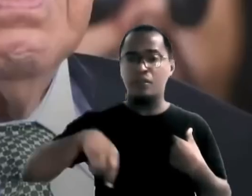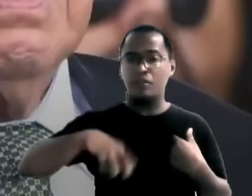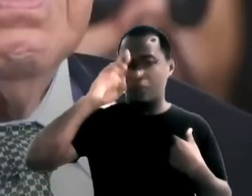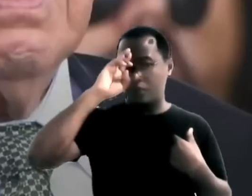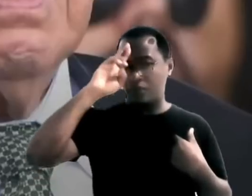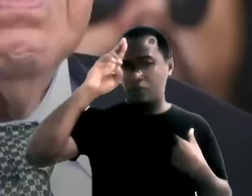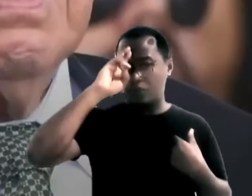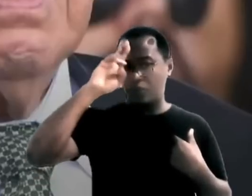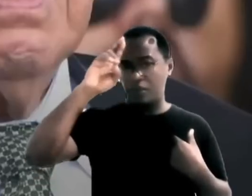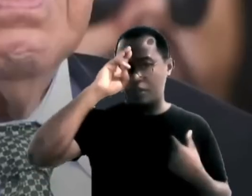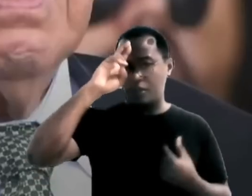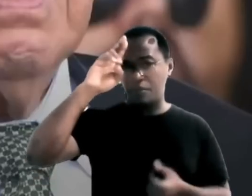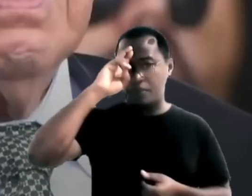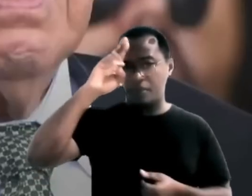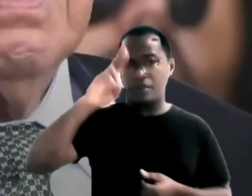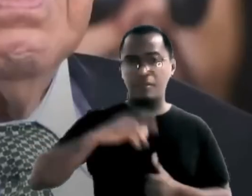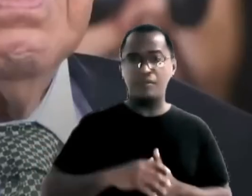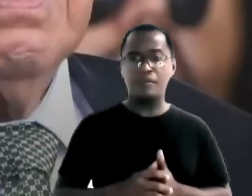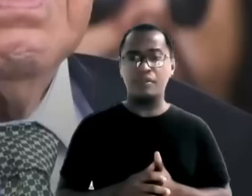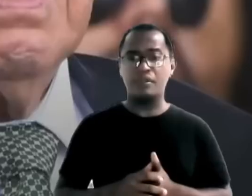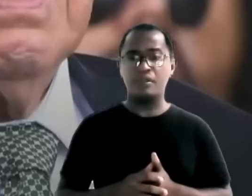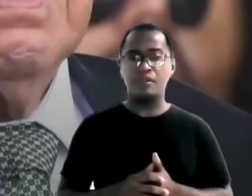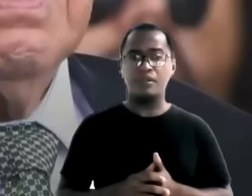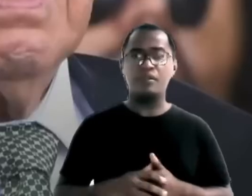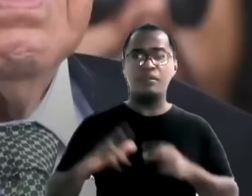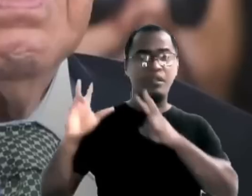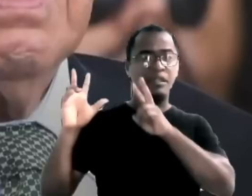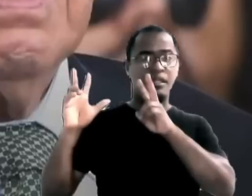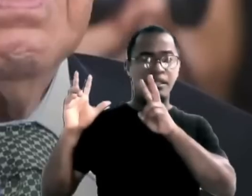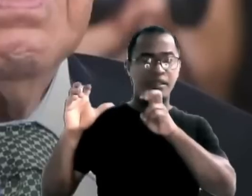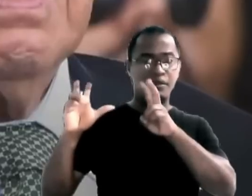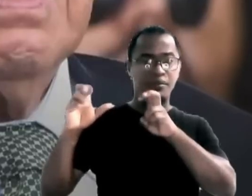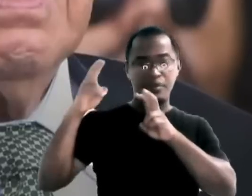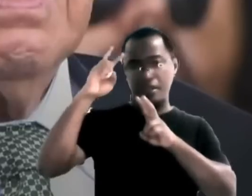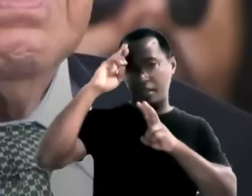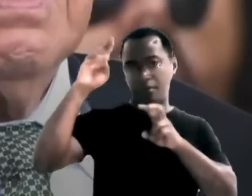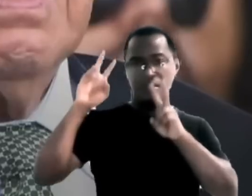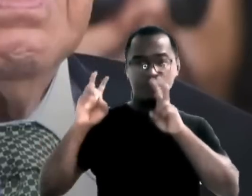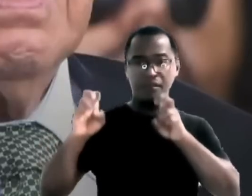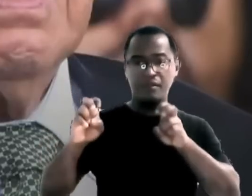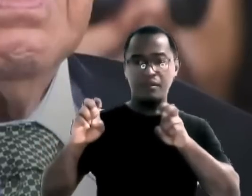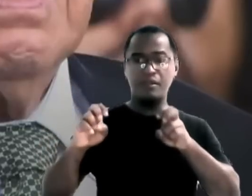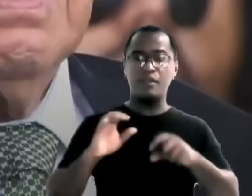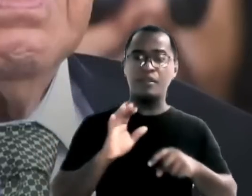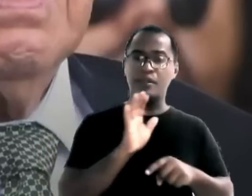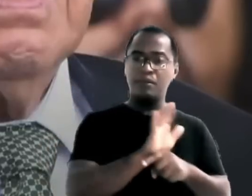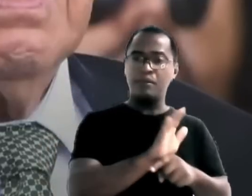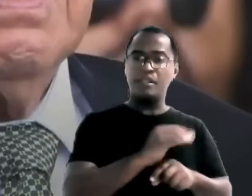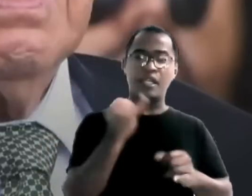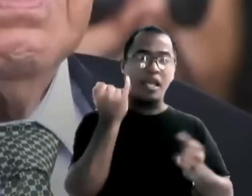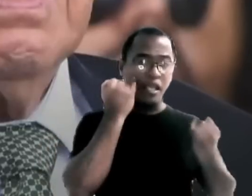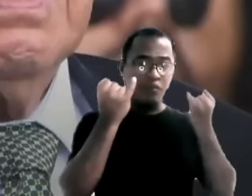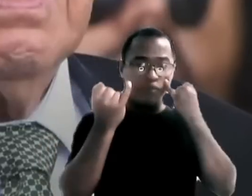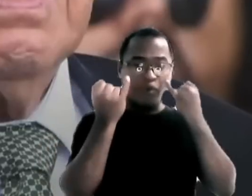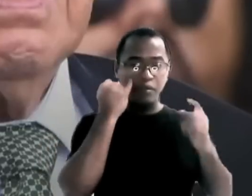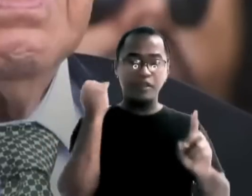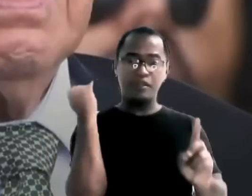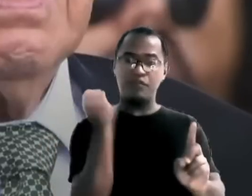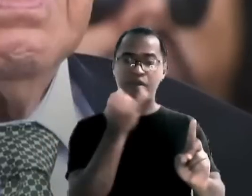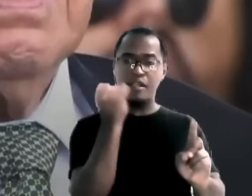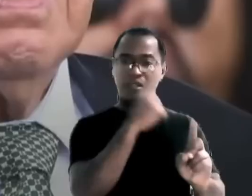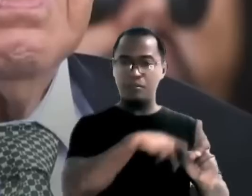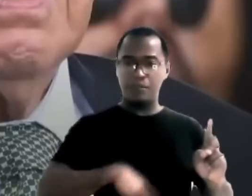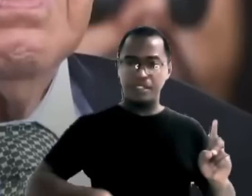responsável, entre aspas, por manter o presidente informado, eu tenho que